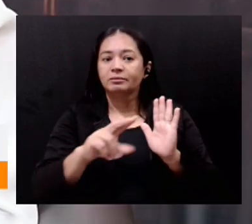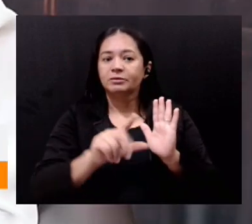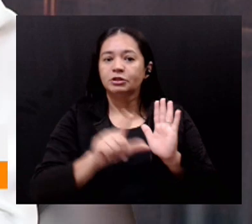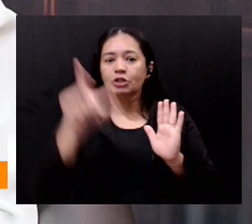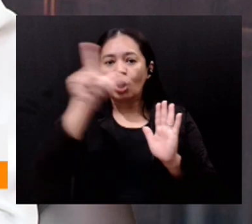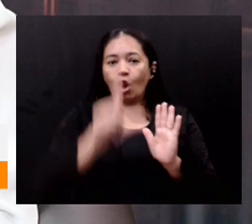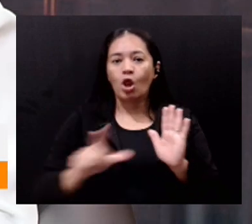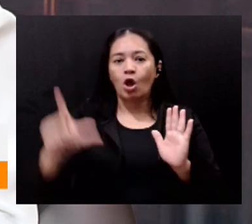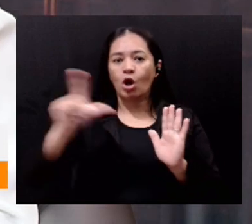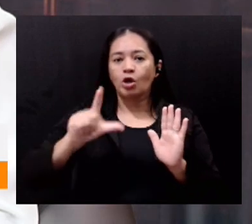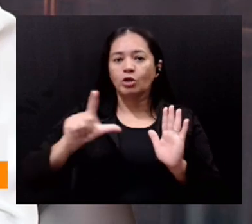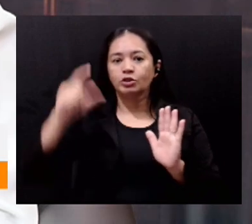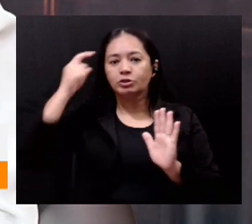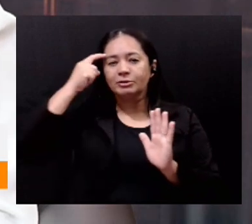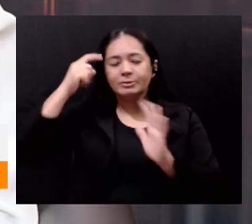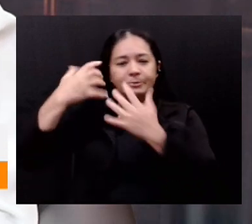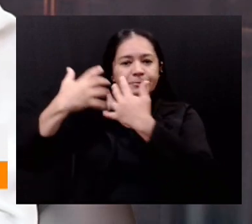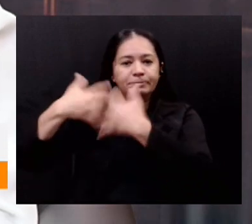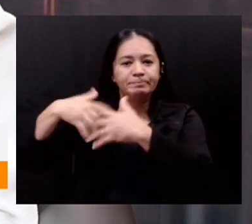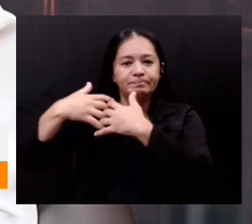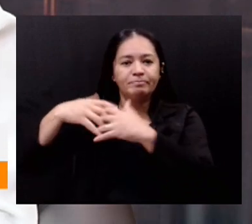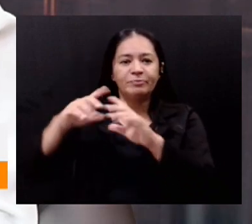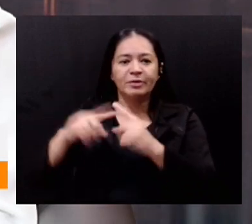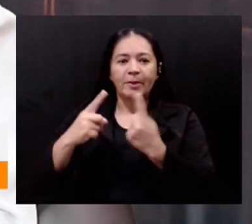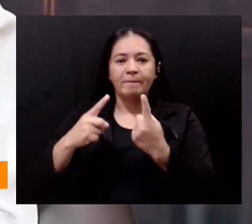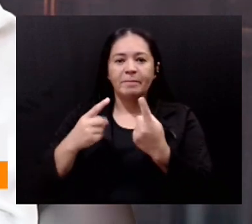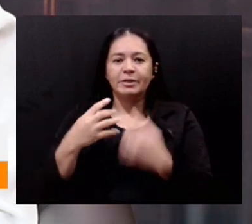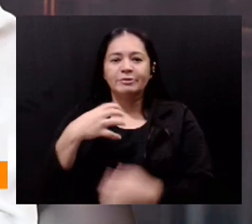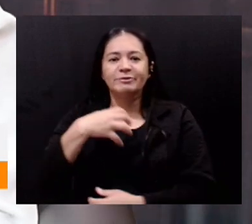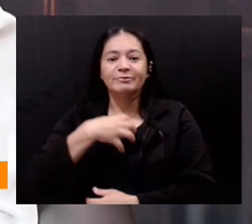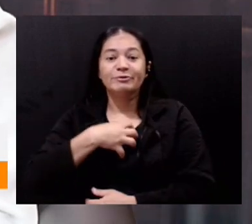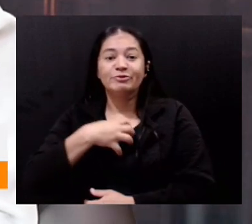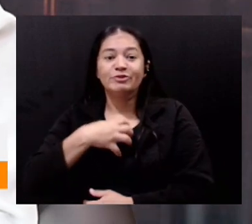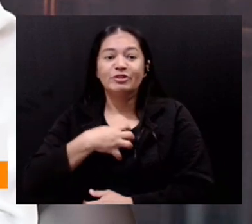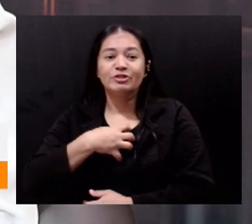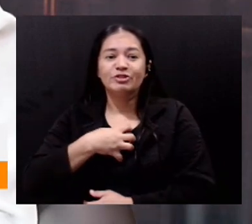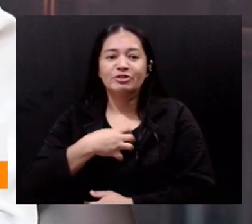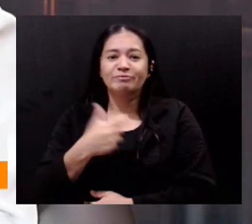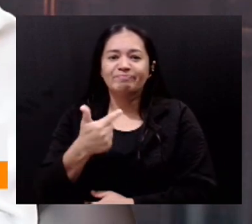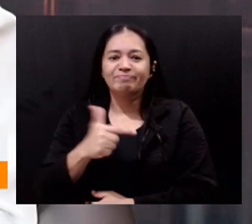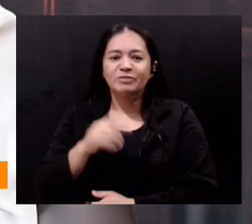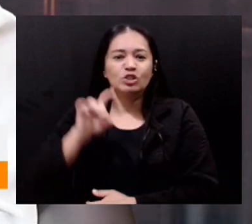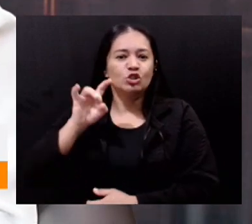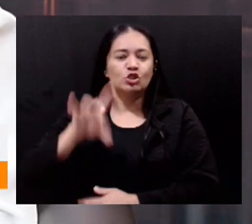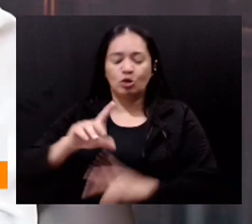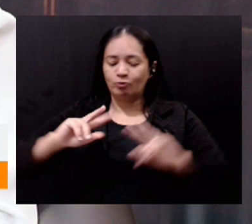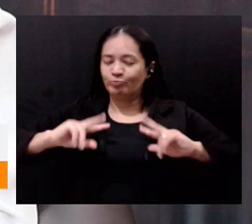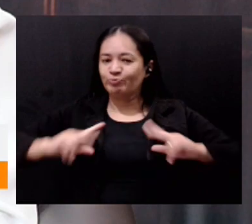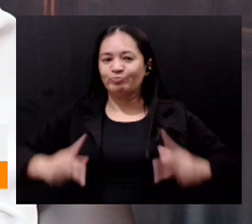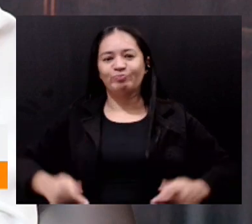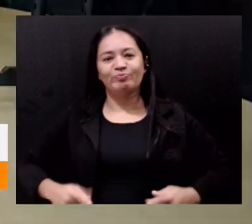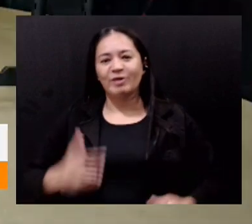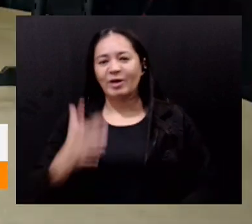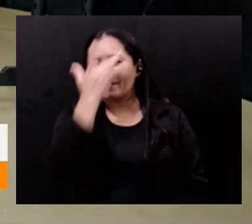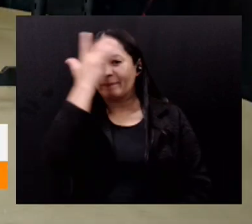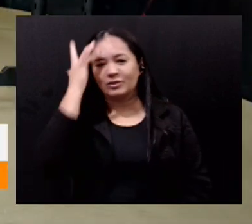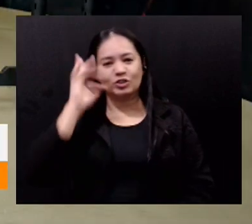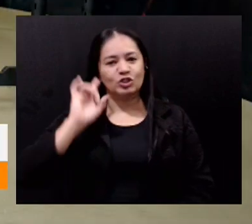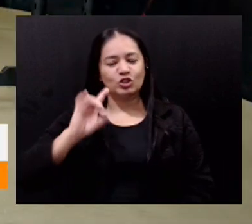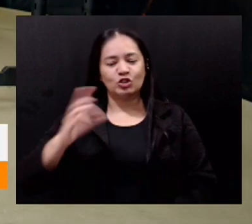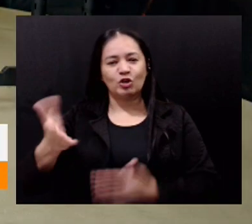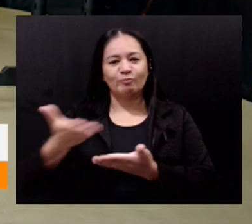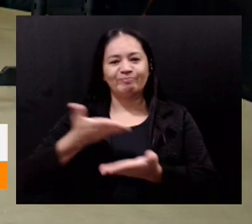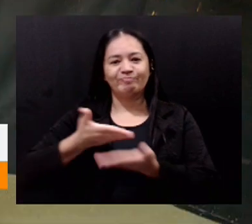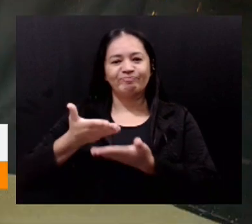Exato. mas não tem o sentimento é só com o ser humano, é só com essa troca, É sentir, é o